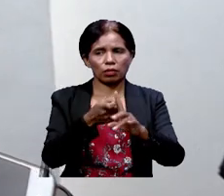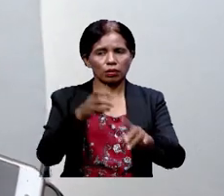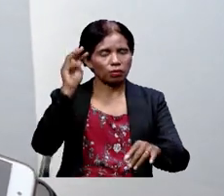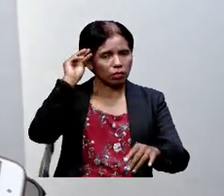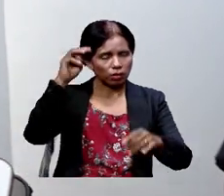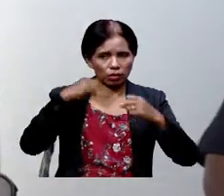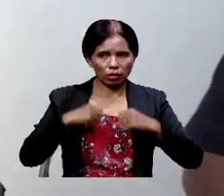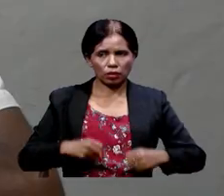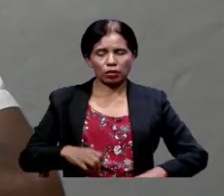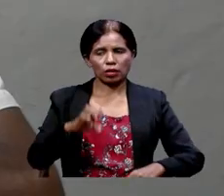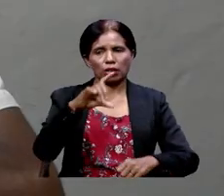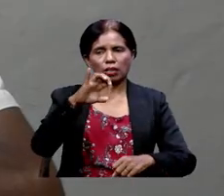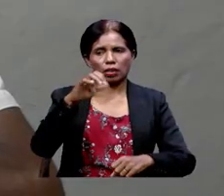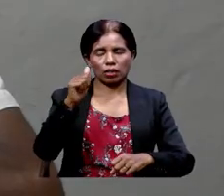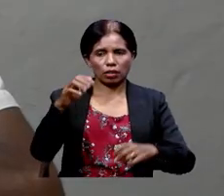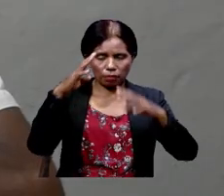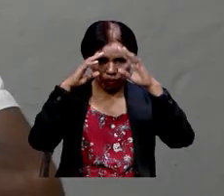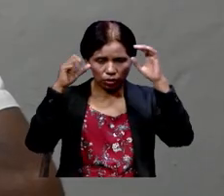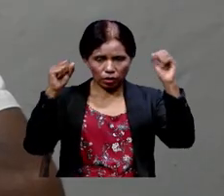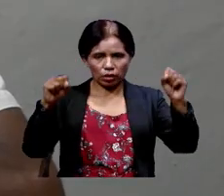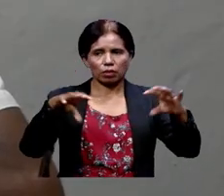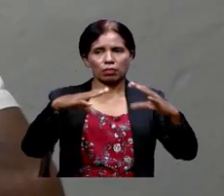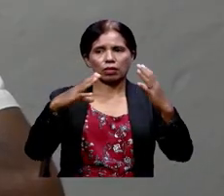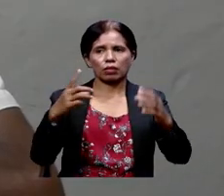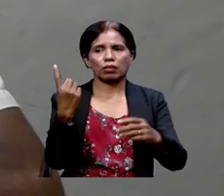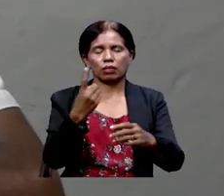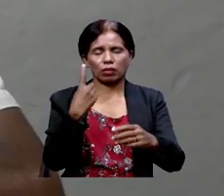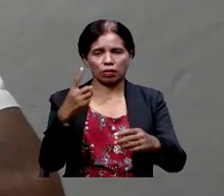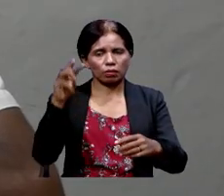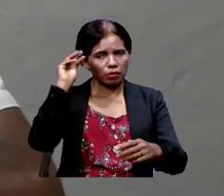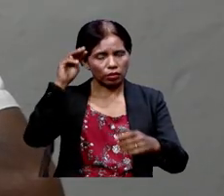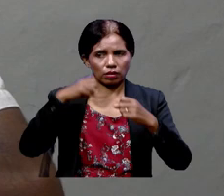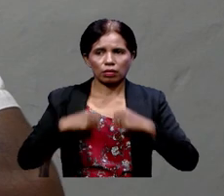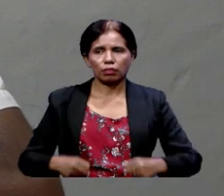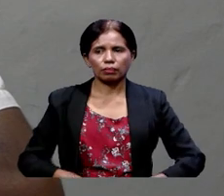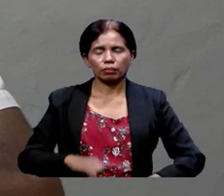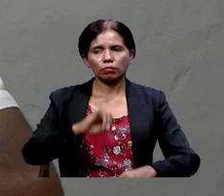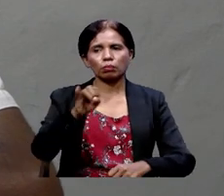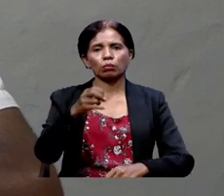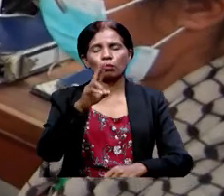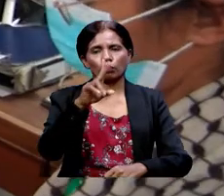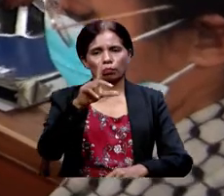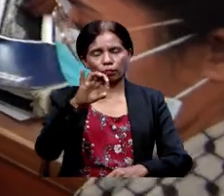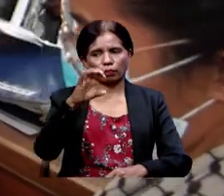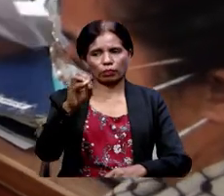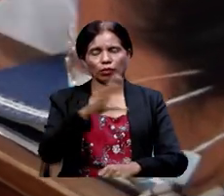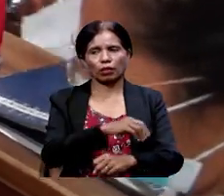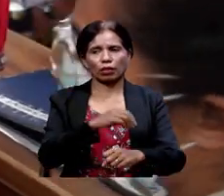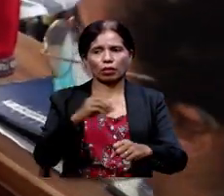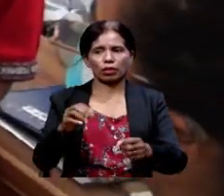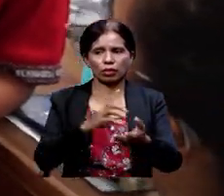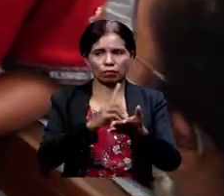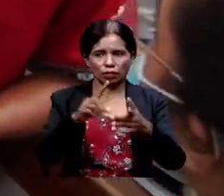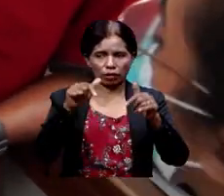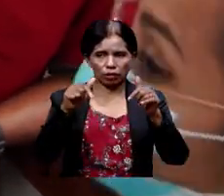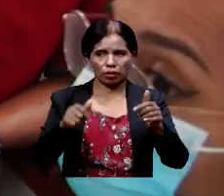saúde Ele dos Reis Amaral. Presidente Comissão Permanente Recrutamento Ministério Saúde, Júlio dos Santos, declara possibilidade a semana ne